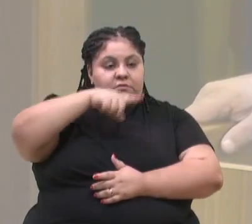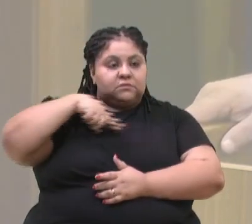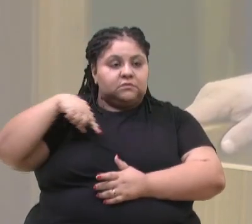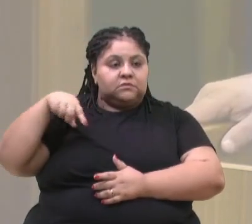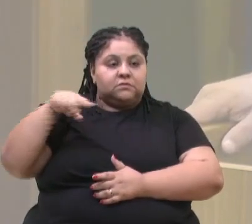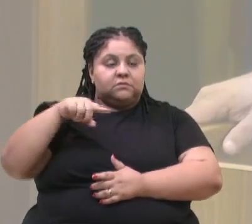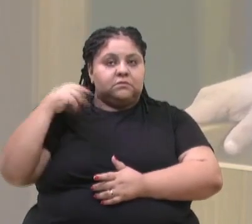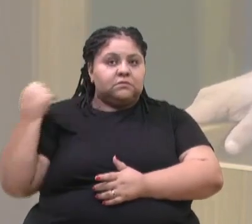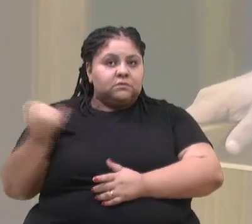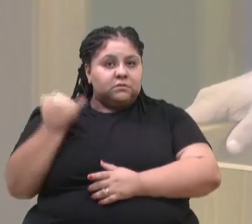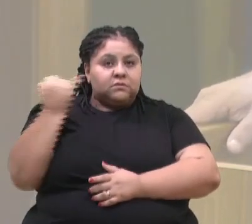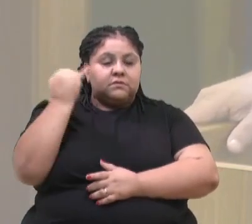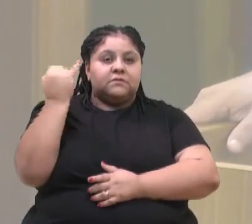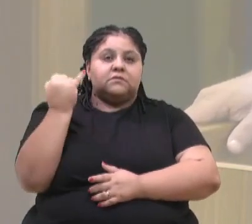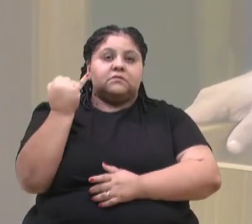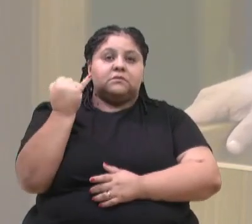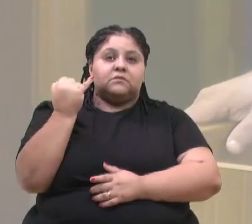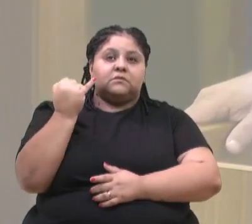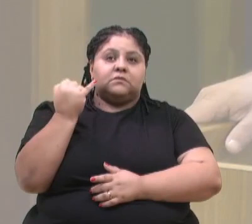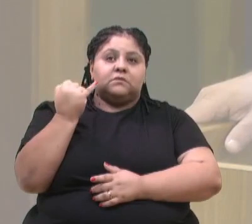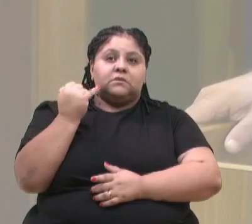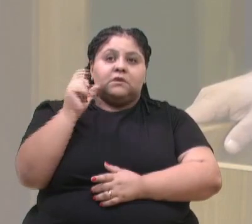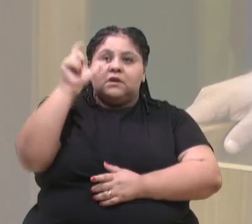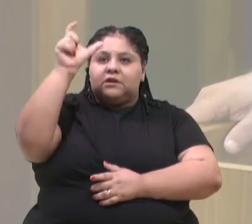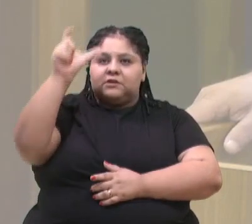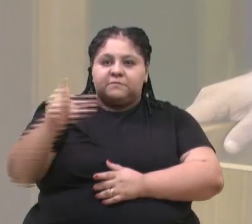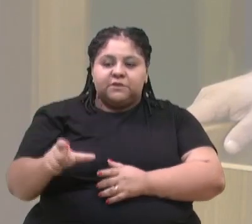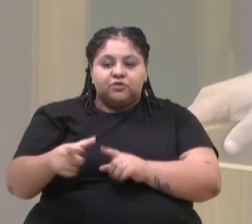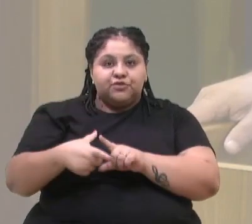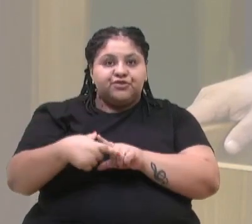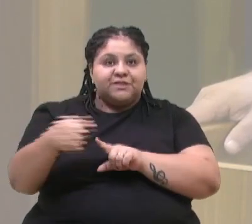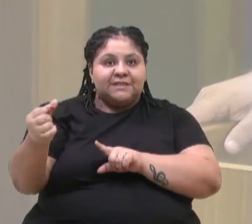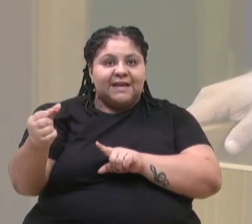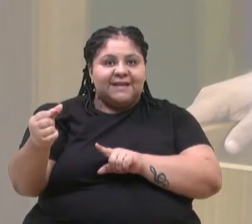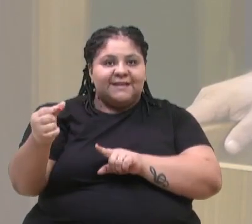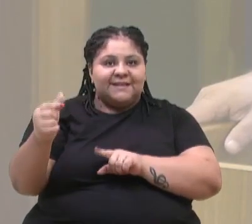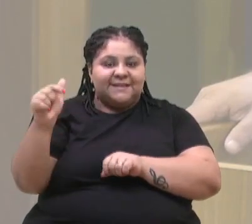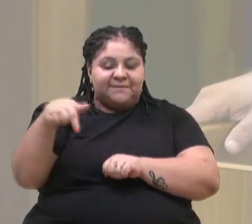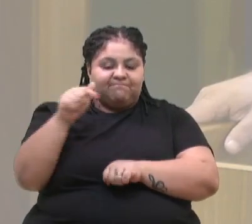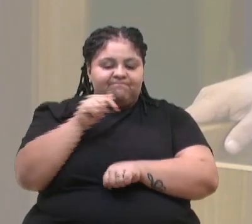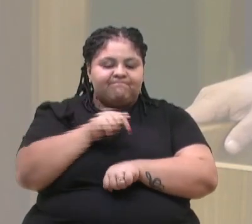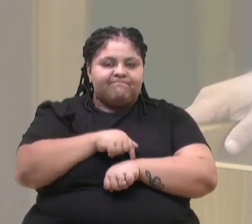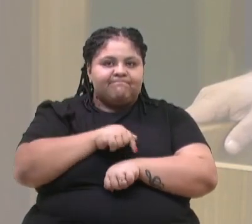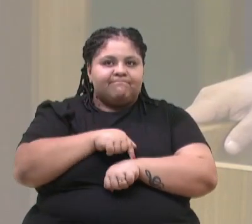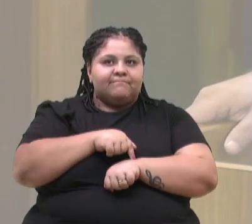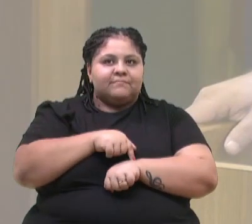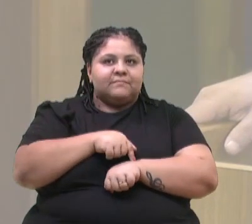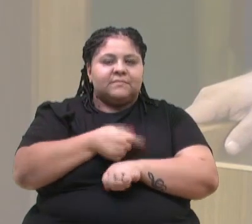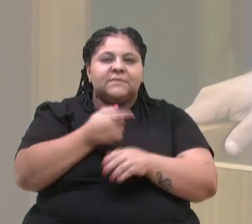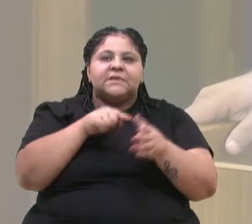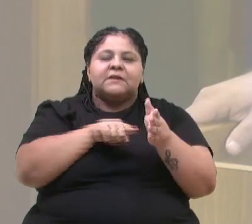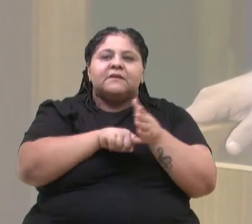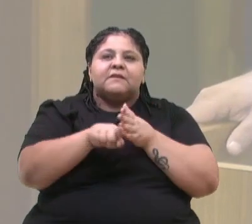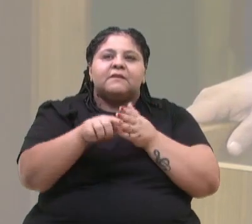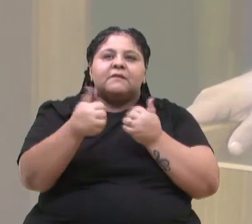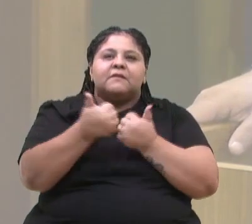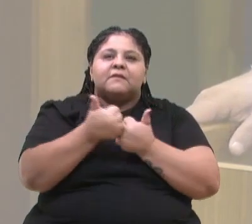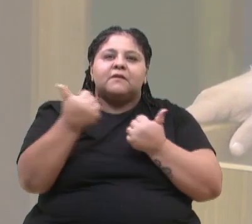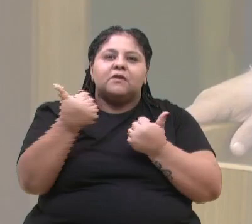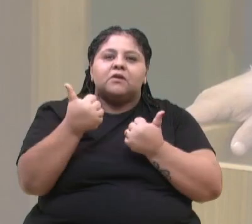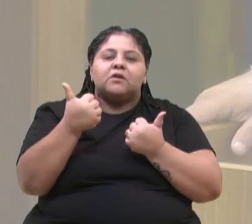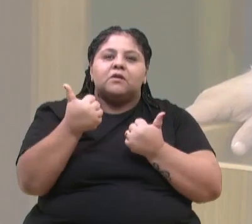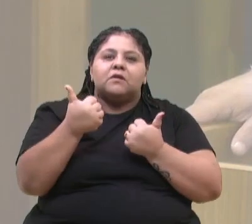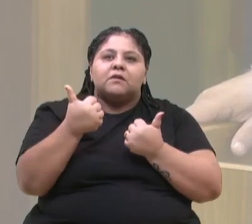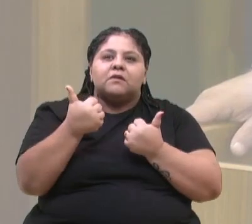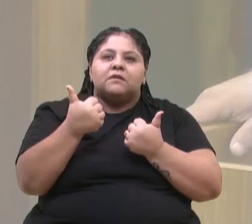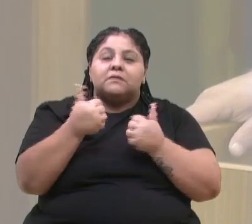é importante quando as pessoas saem. E nesse momento eu perguntei para a assessora dele como é que ele estava, está